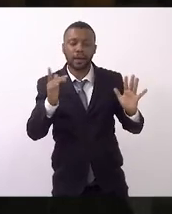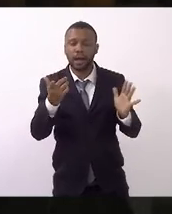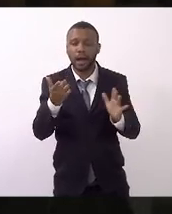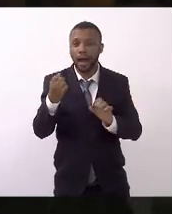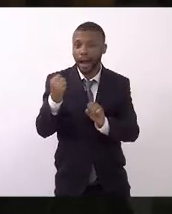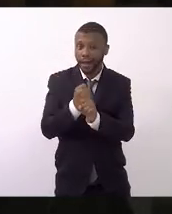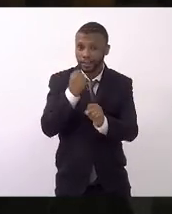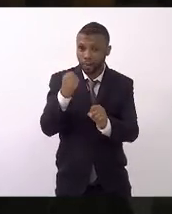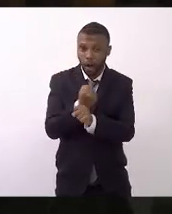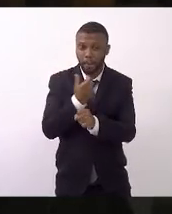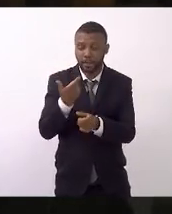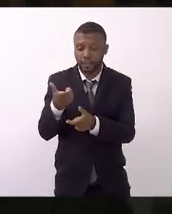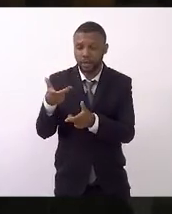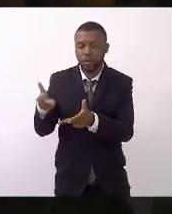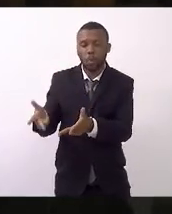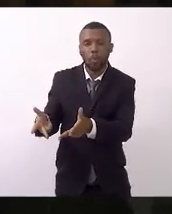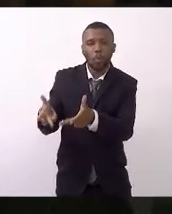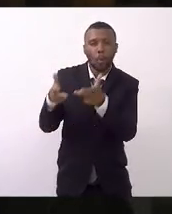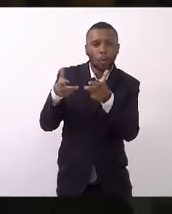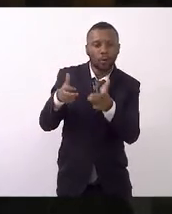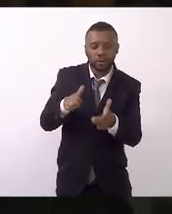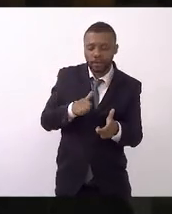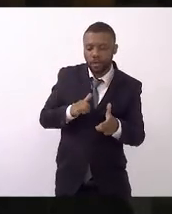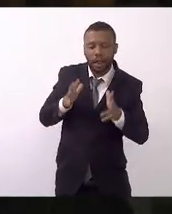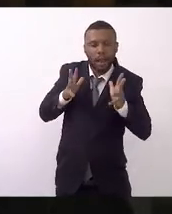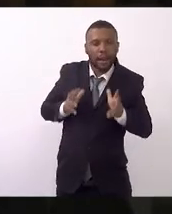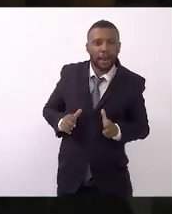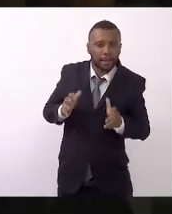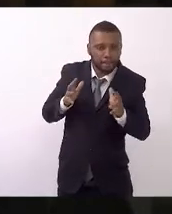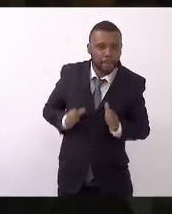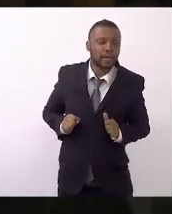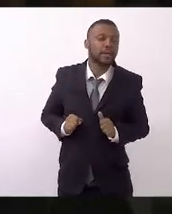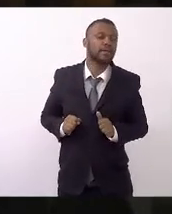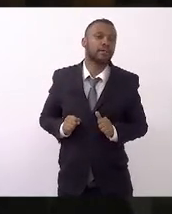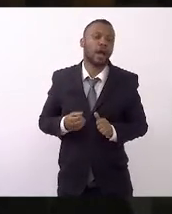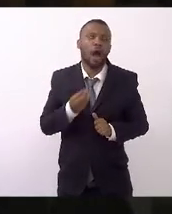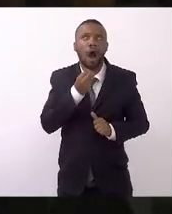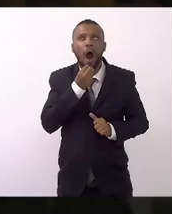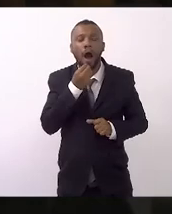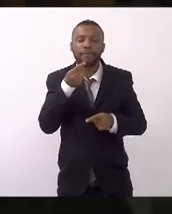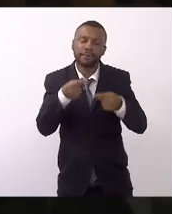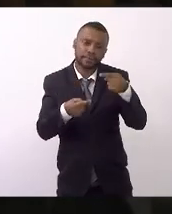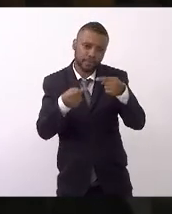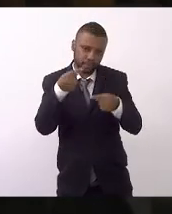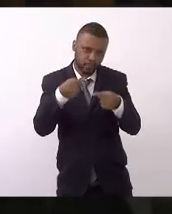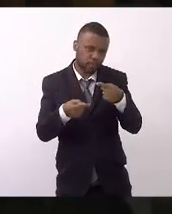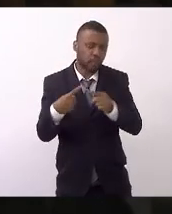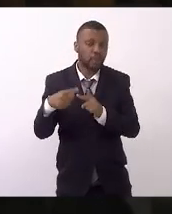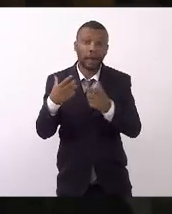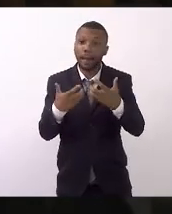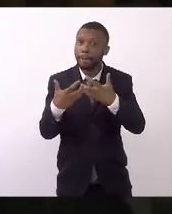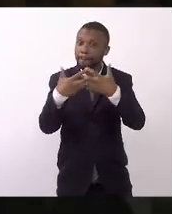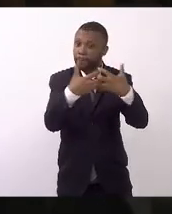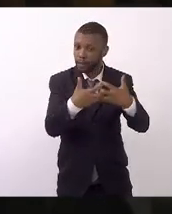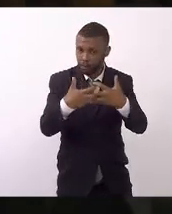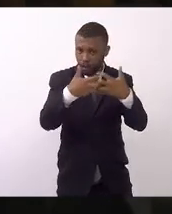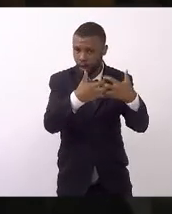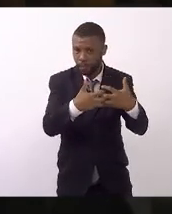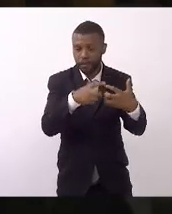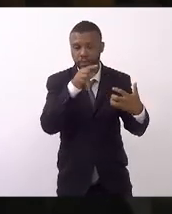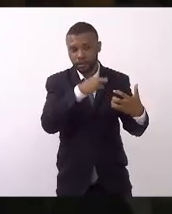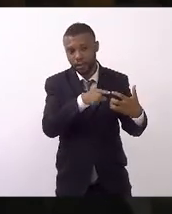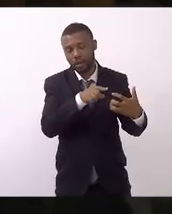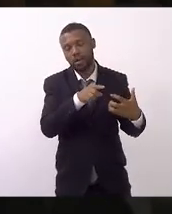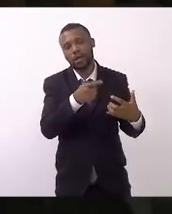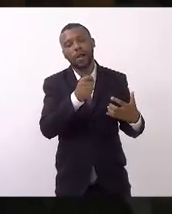macrodrenagem. Eu me pergunto, claro que está se discutindo isso, porque lá em Petrópolis já não